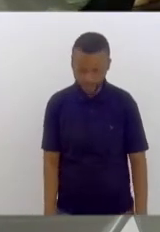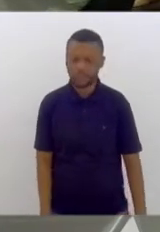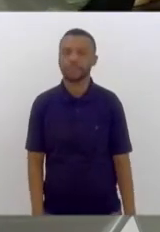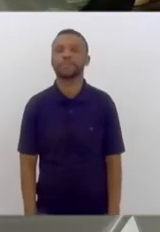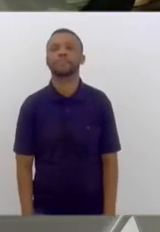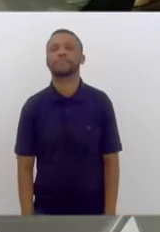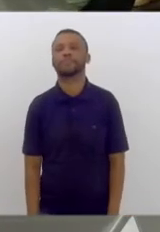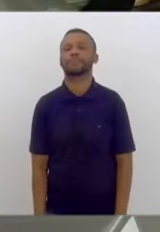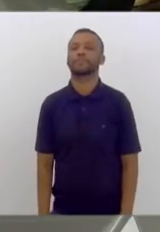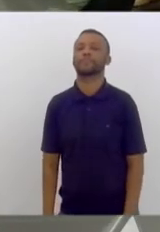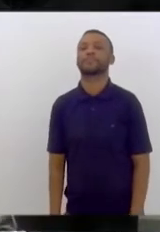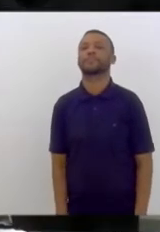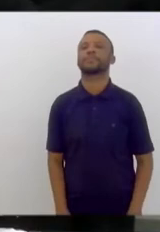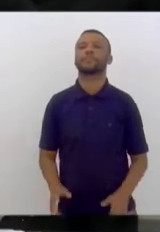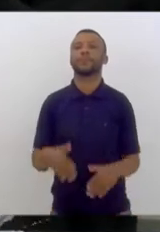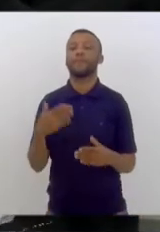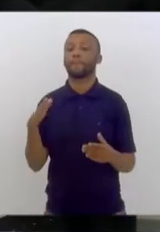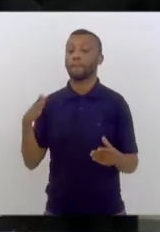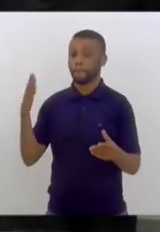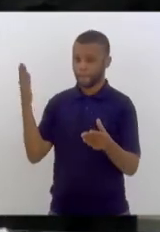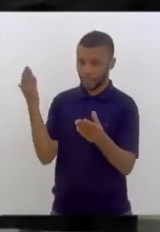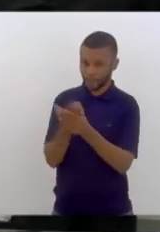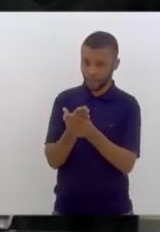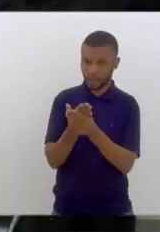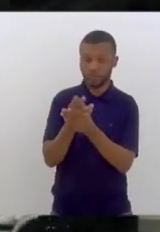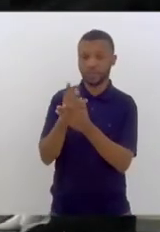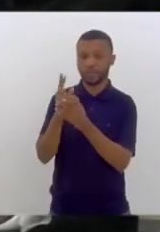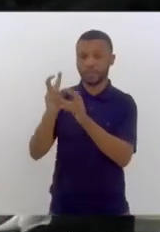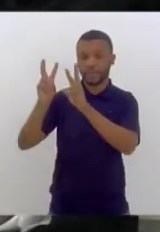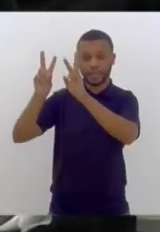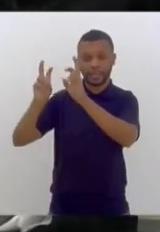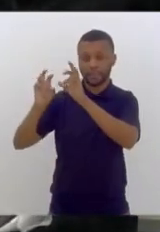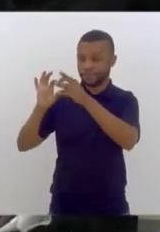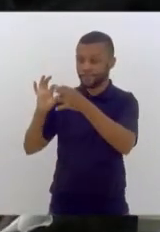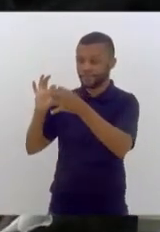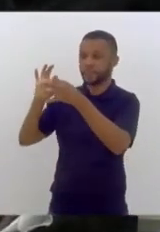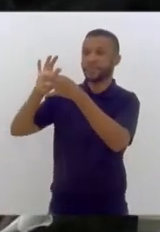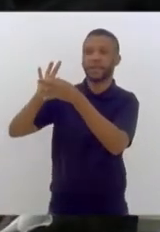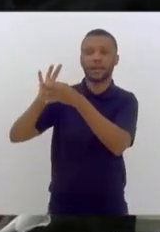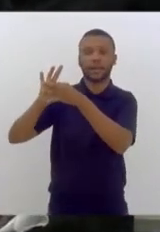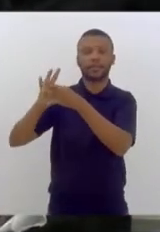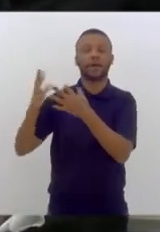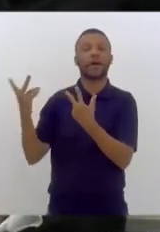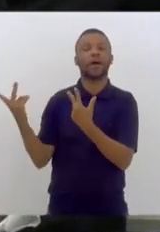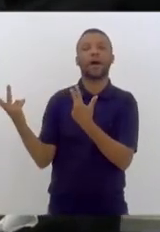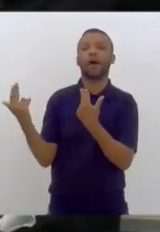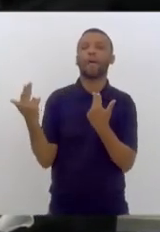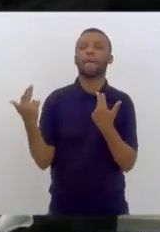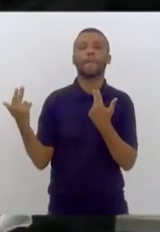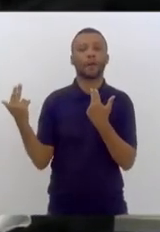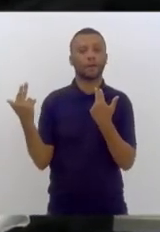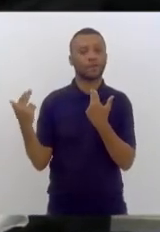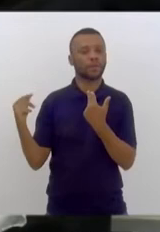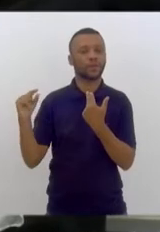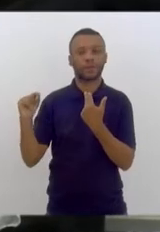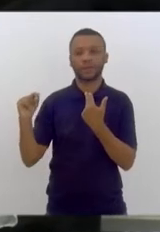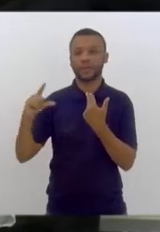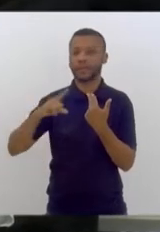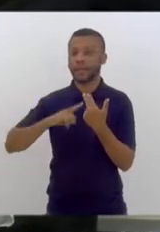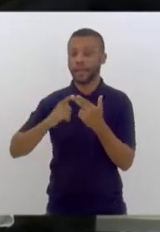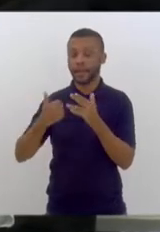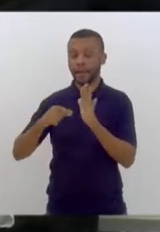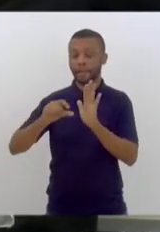Bom, o processo que cuida desse tema, deputado Serafini, é o mesmo que contém a